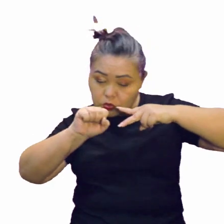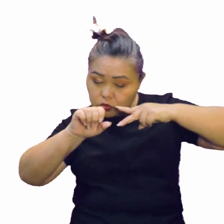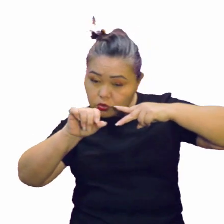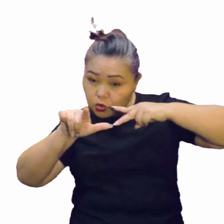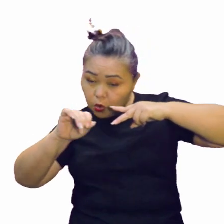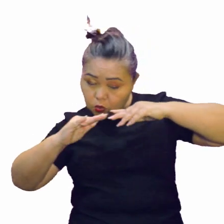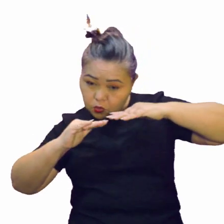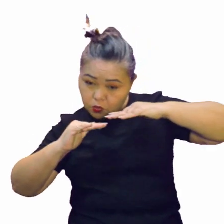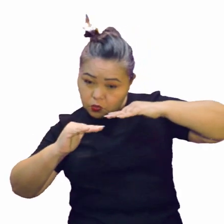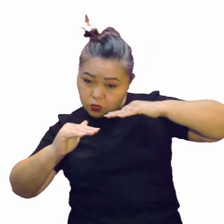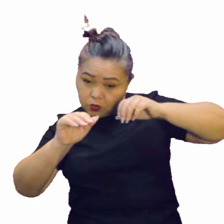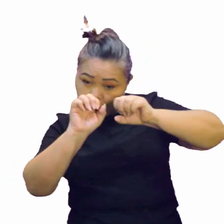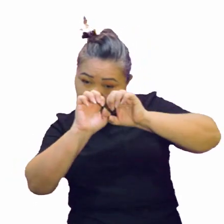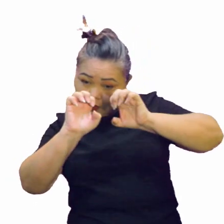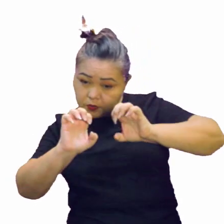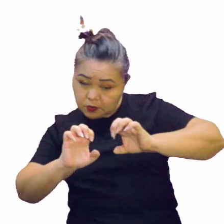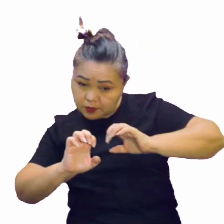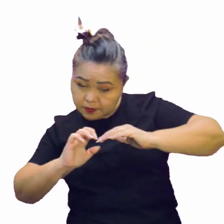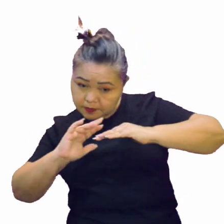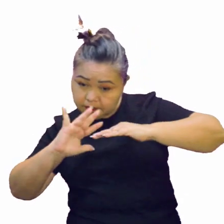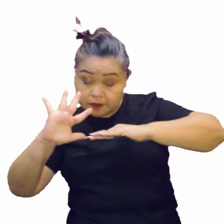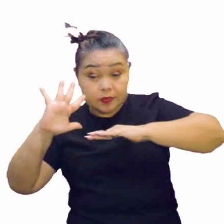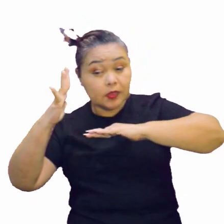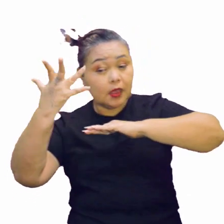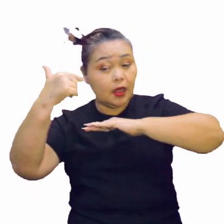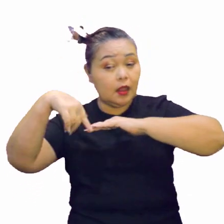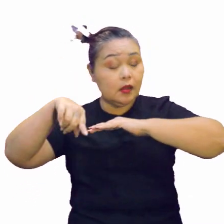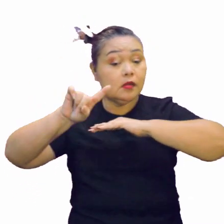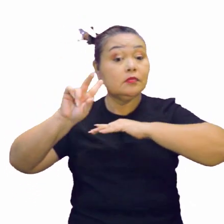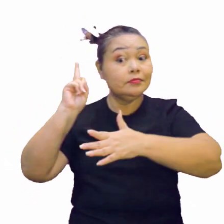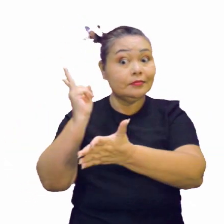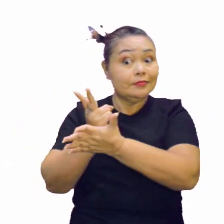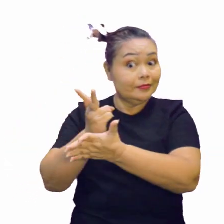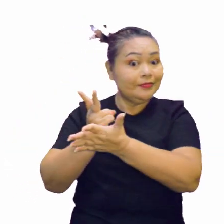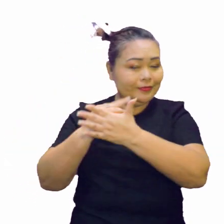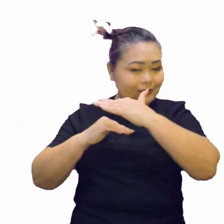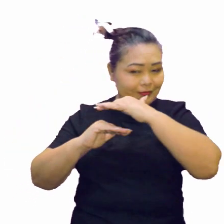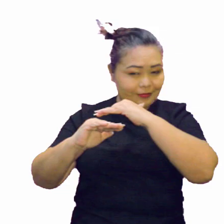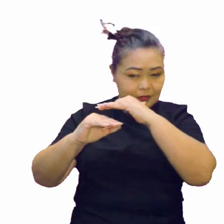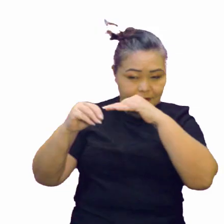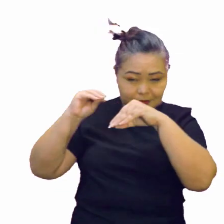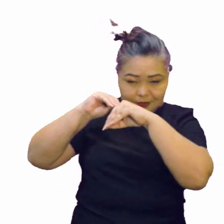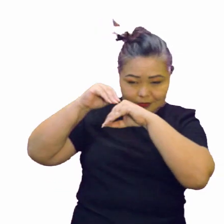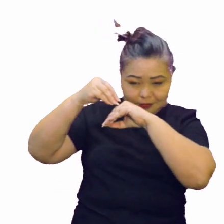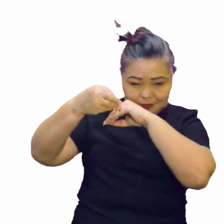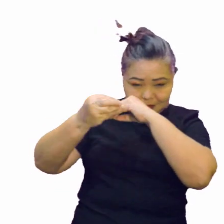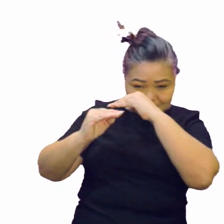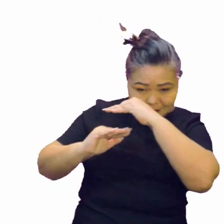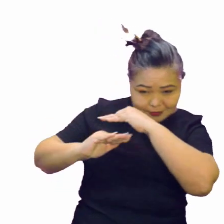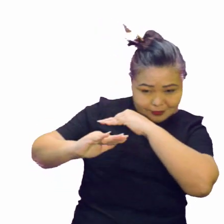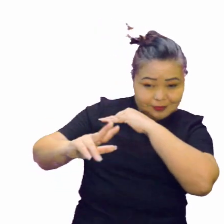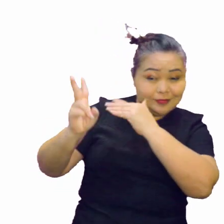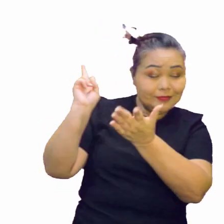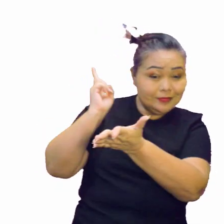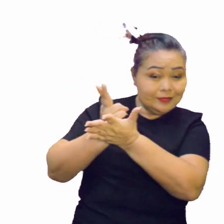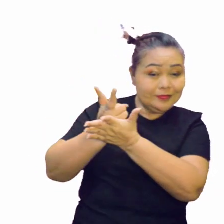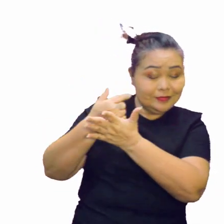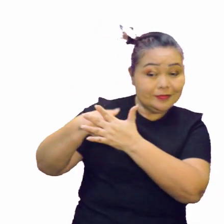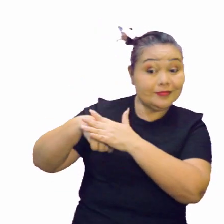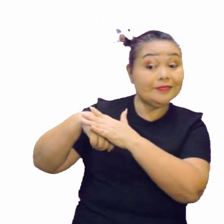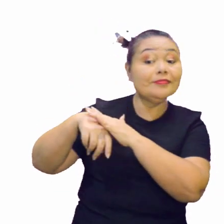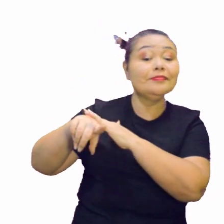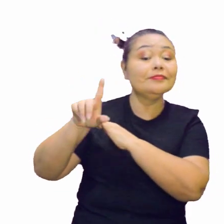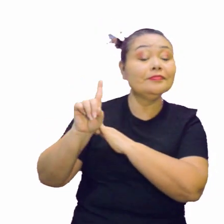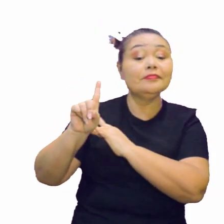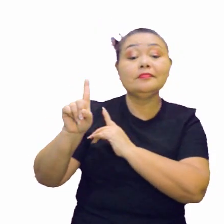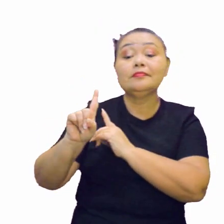estrutura físico-química do solo está sendo mantida. Os micro-organismos aí estão sendo mantidos. Aí não vai ter